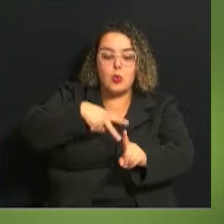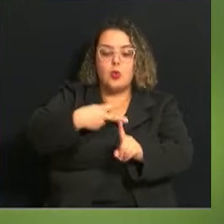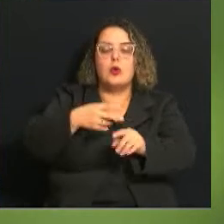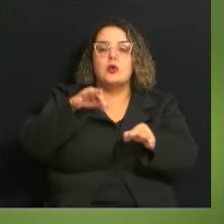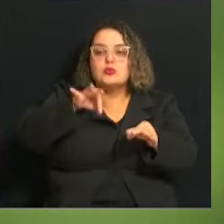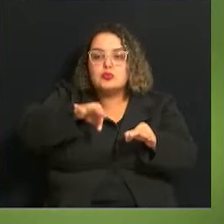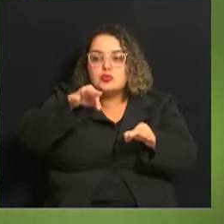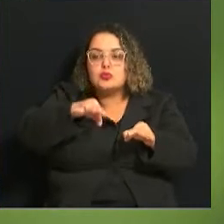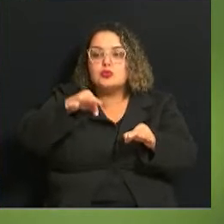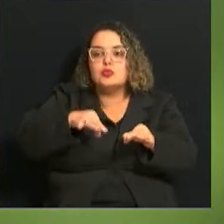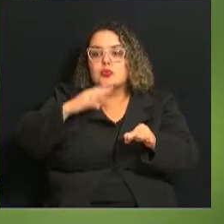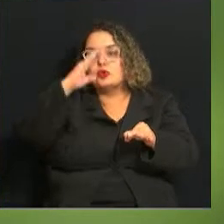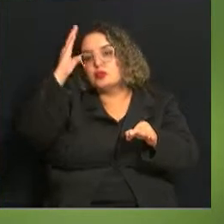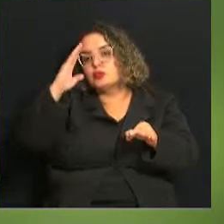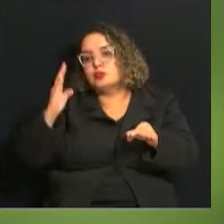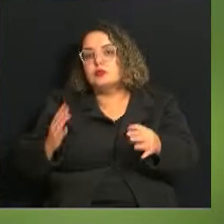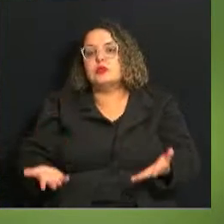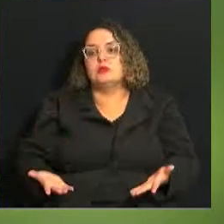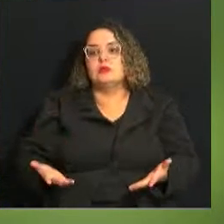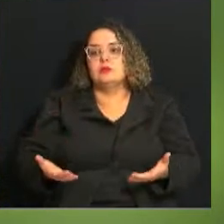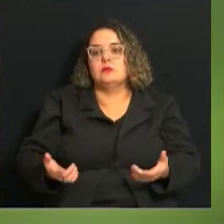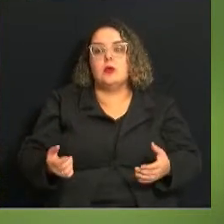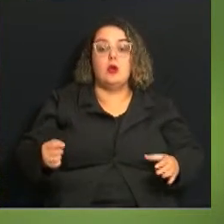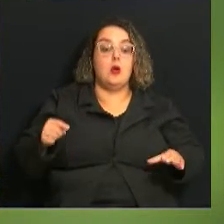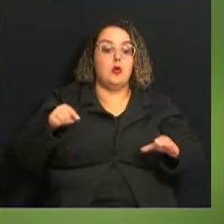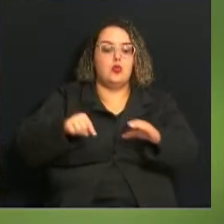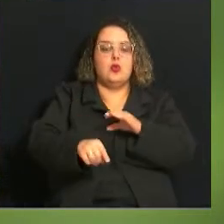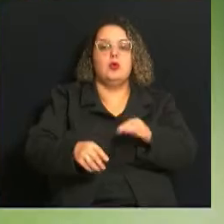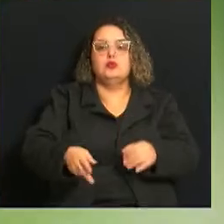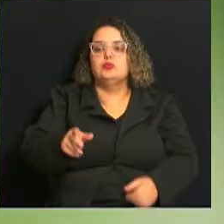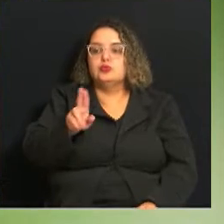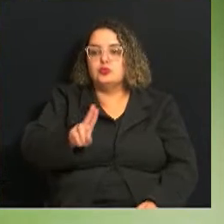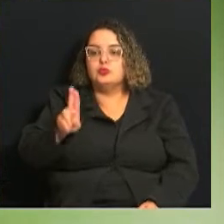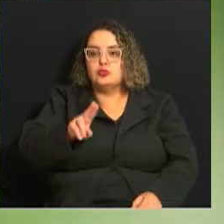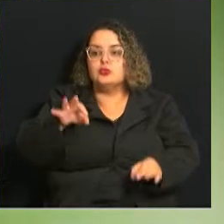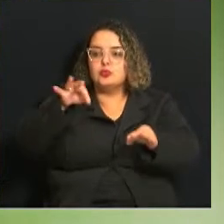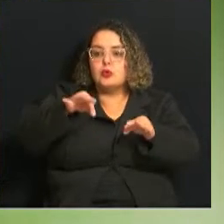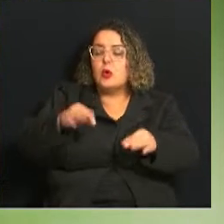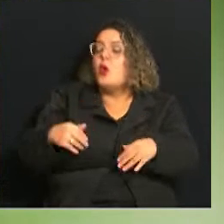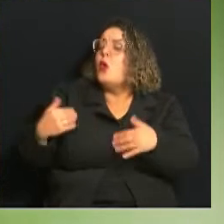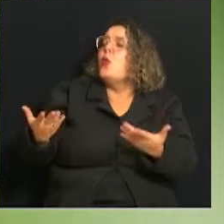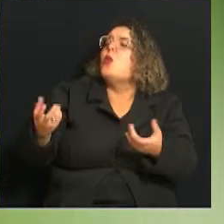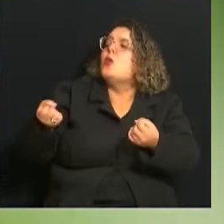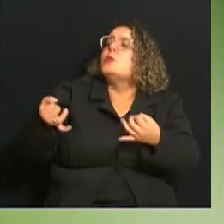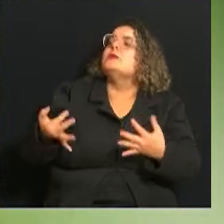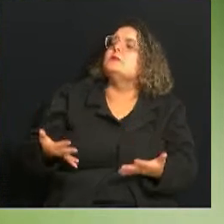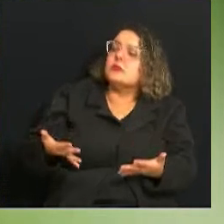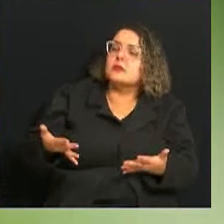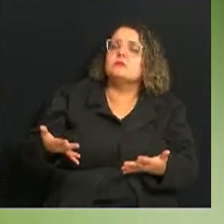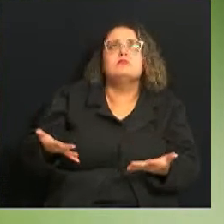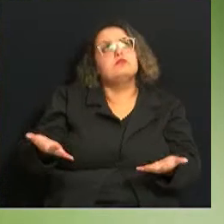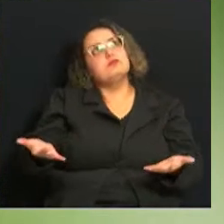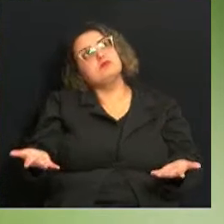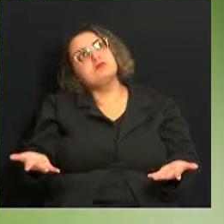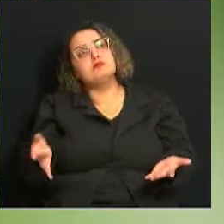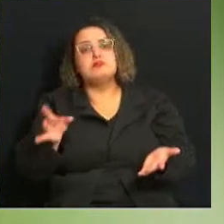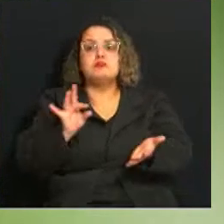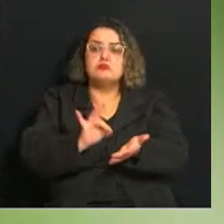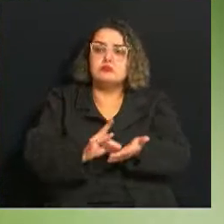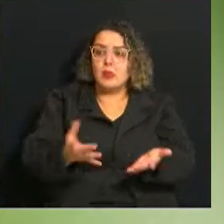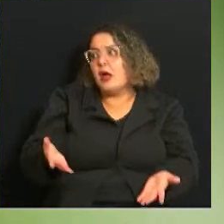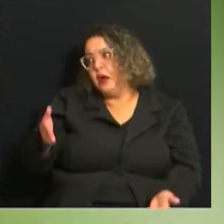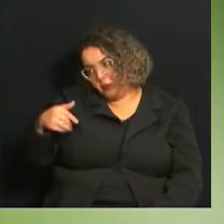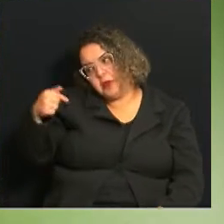o país onde houve o maior avanço no consumo de chá mundialmente. Qual a explicação, Márcia? Olha, porque, na verdade, chá... Agora eu fiquei